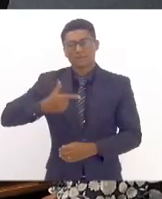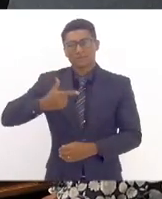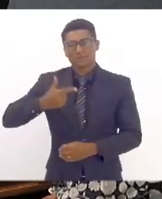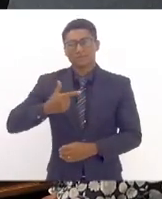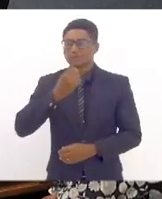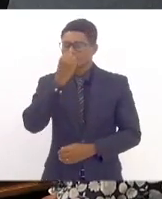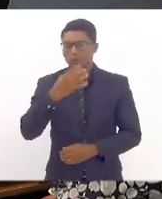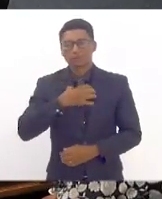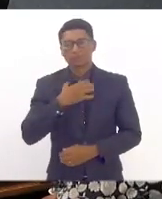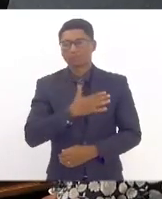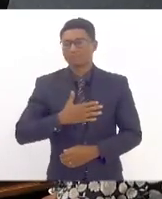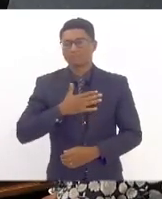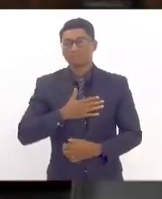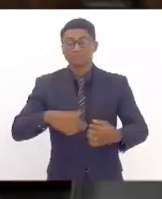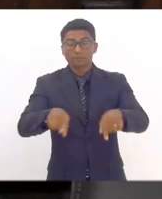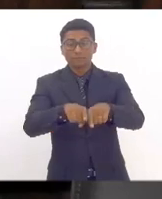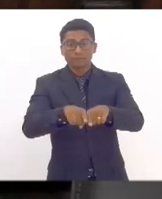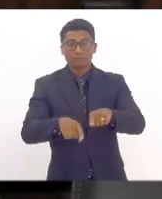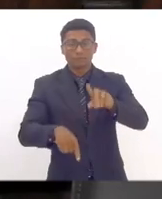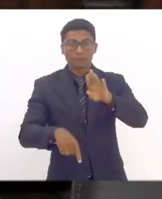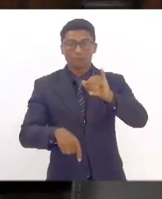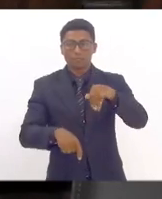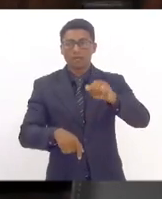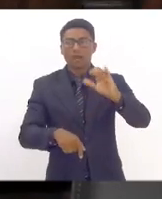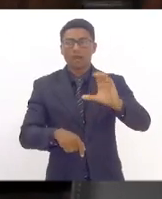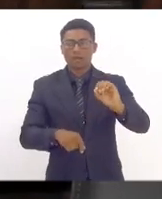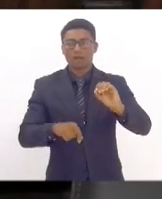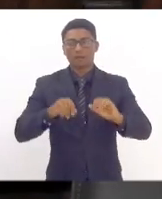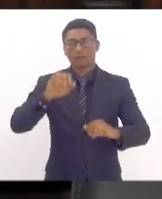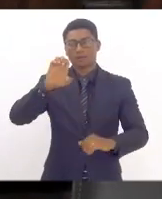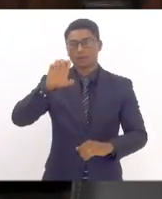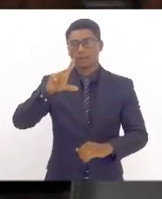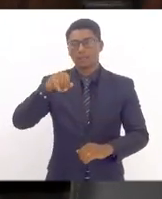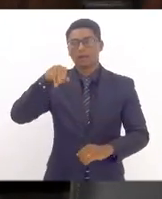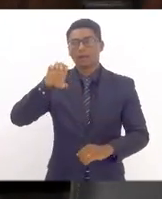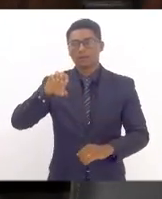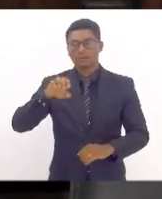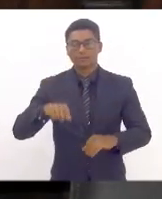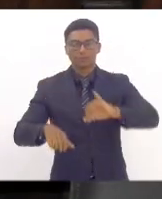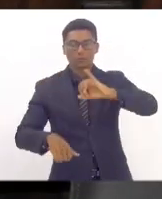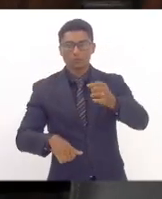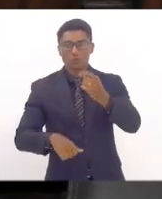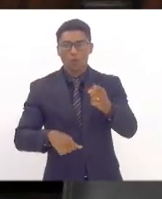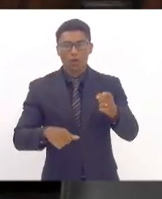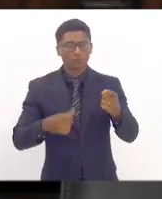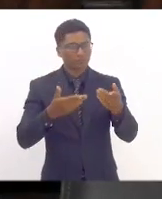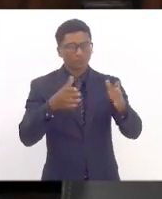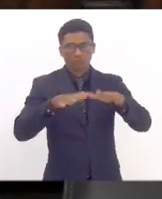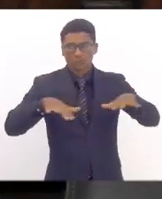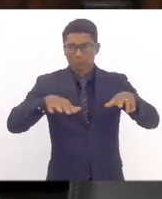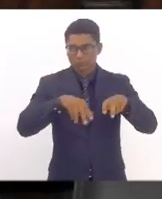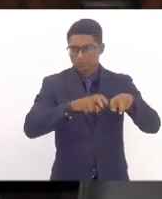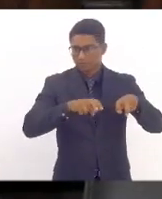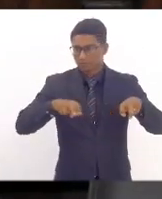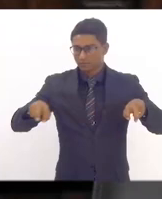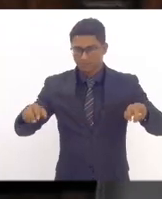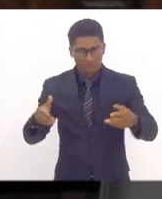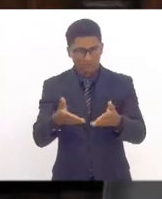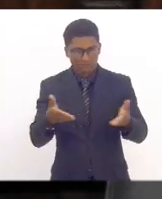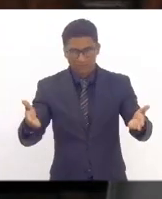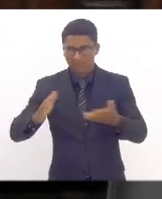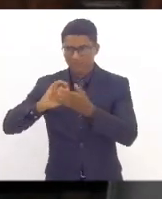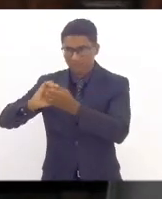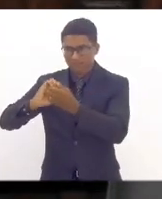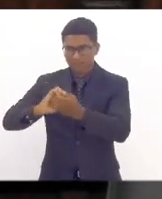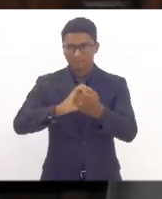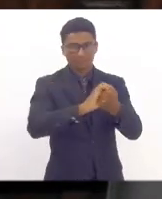saudar também aqui a Bianca Elaine o Adailton João Guerreiro enfim todas essas representações valorosos